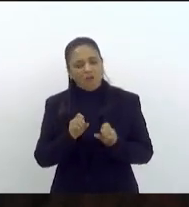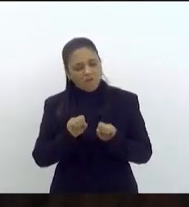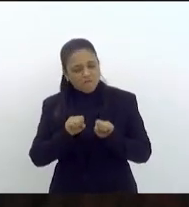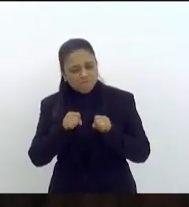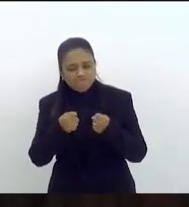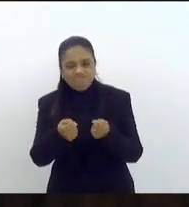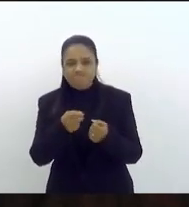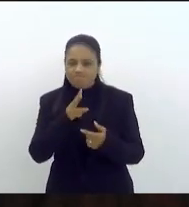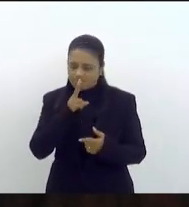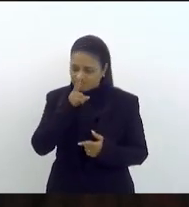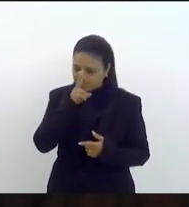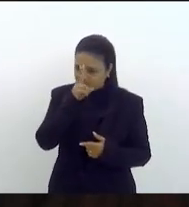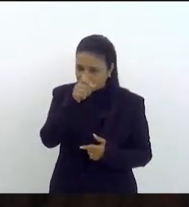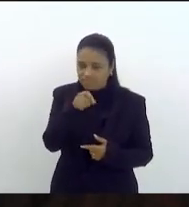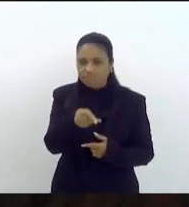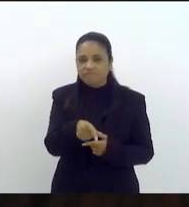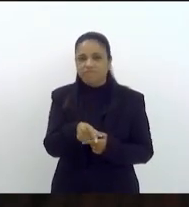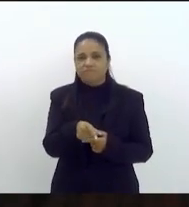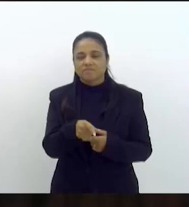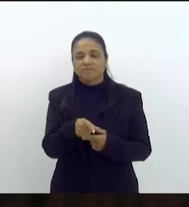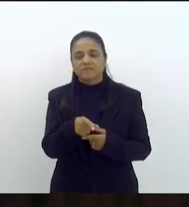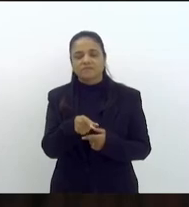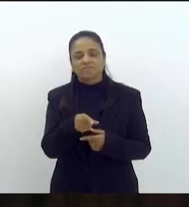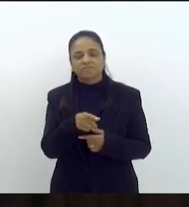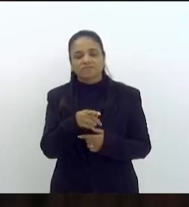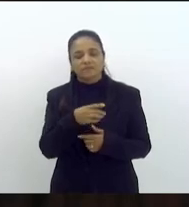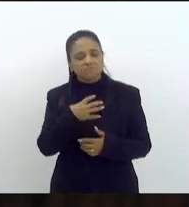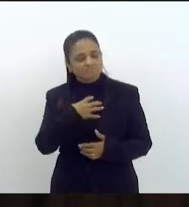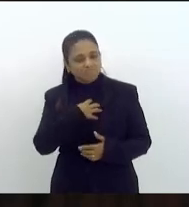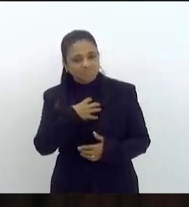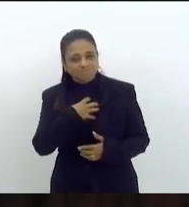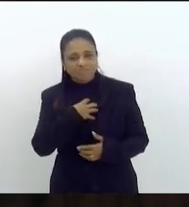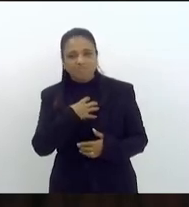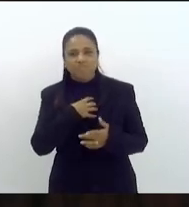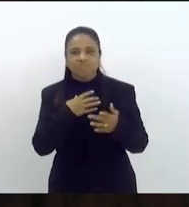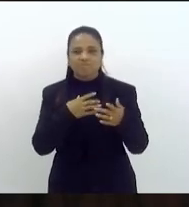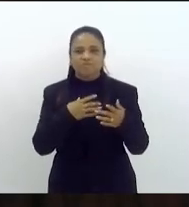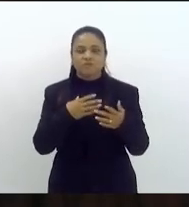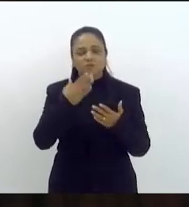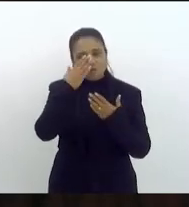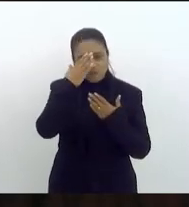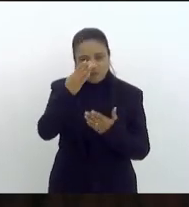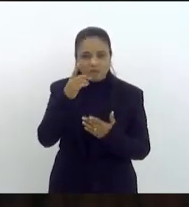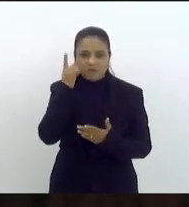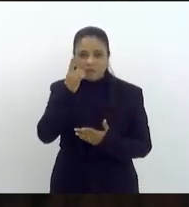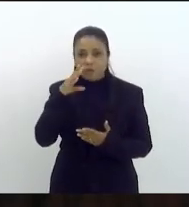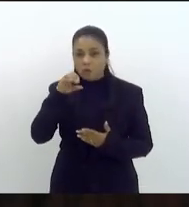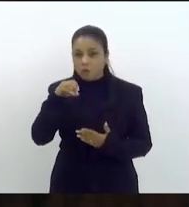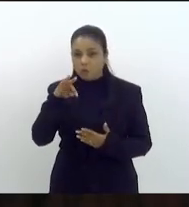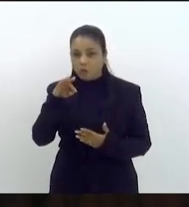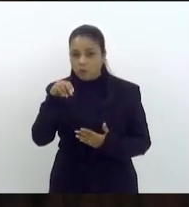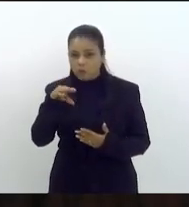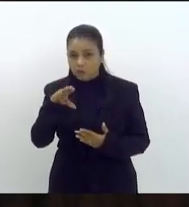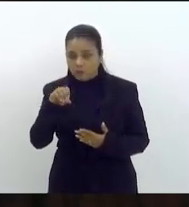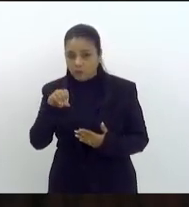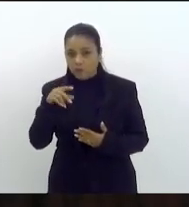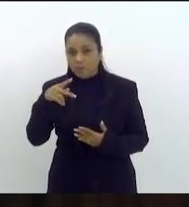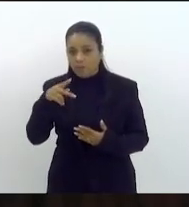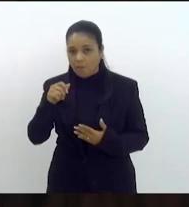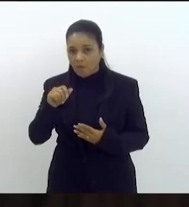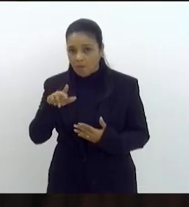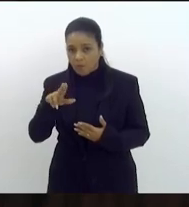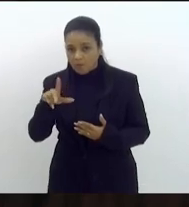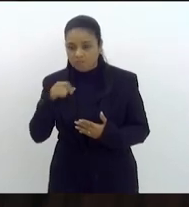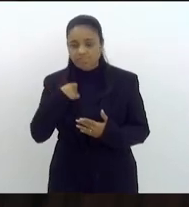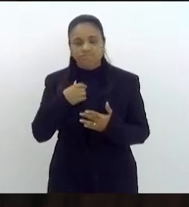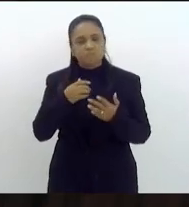forte mas fica aqui o nosso sentimento Obrigado Deputado Antônio de Paula pela lembrança nós precisamos